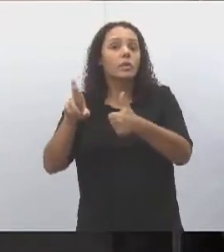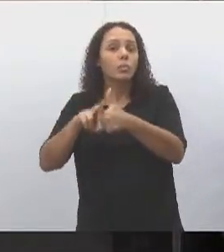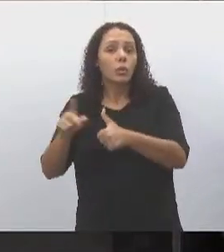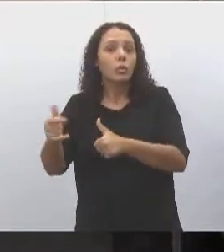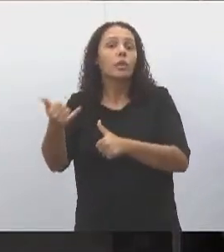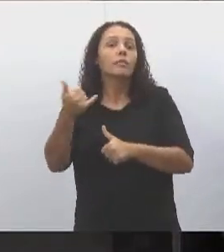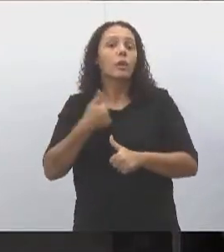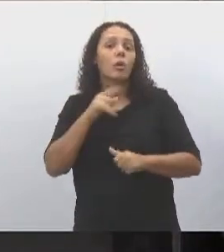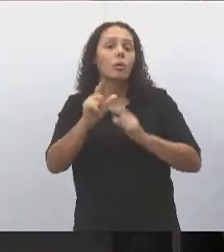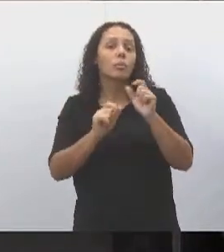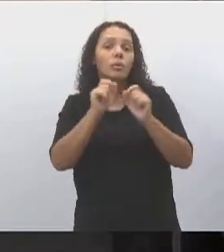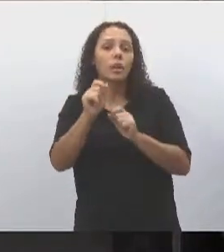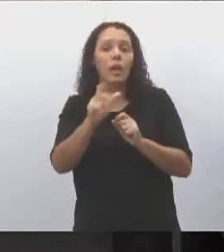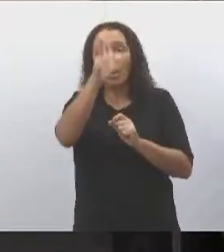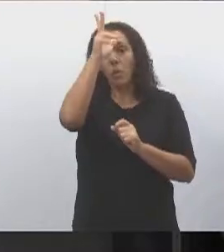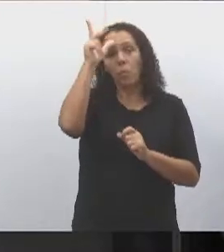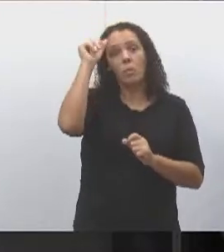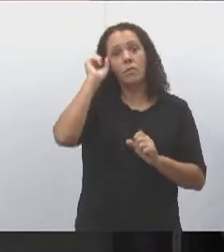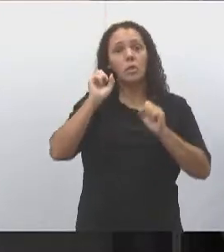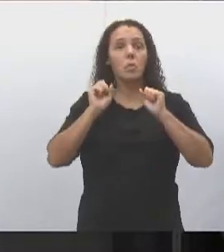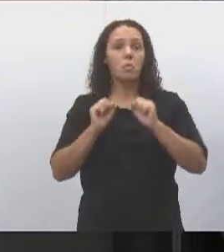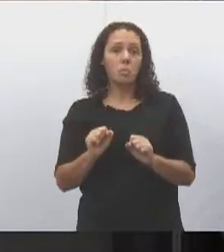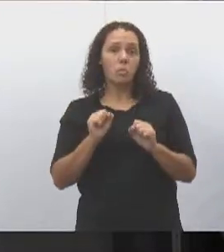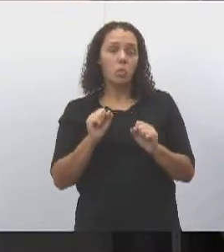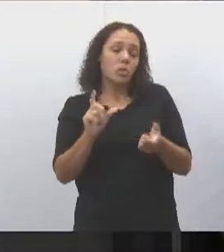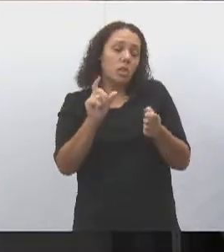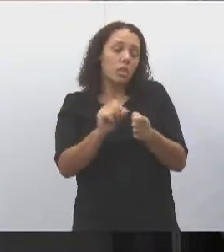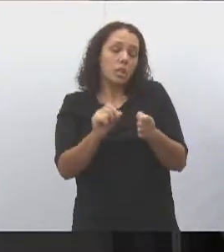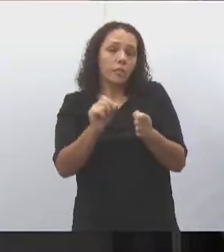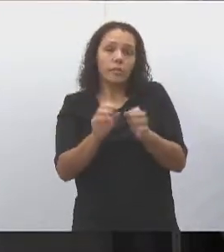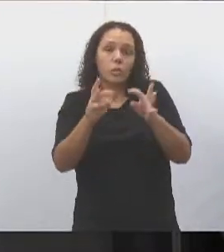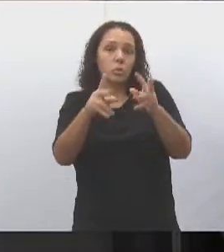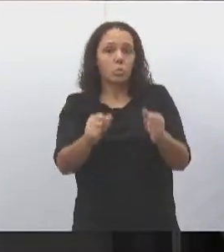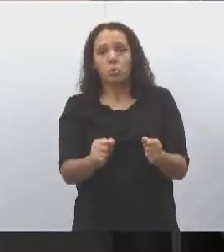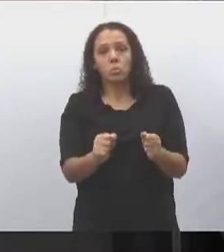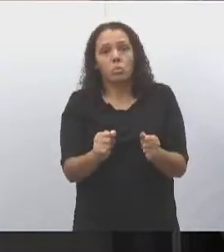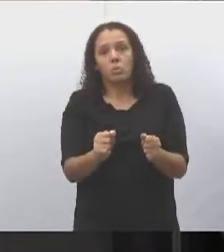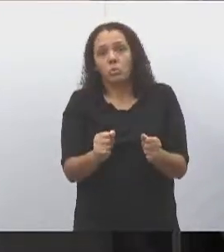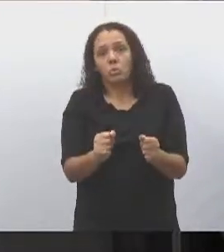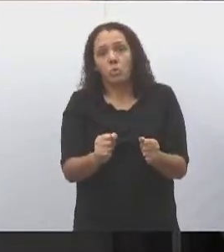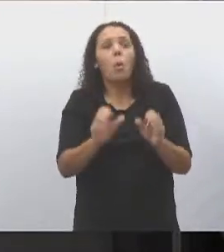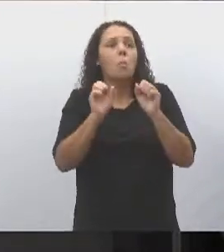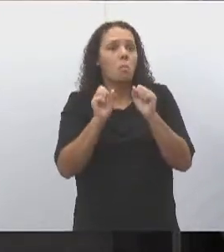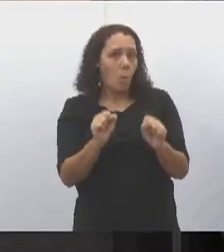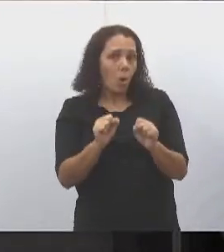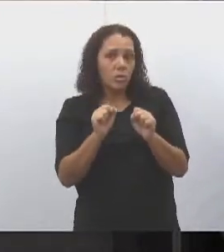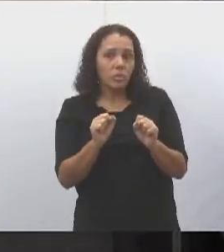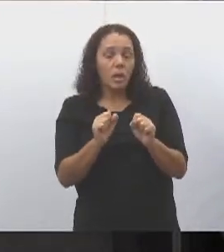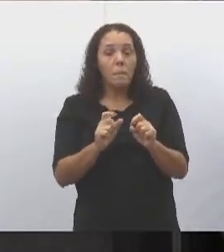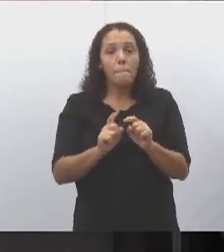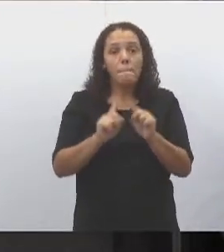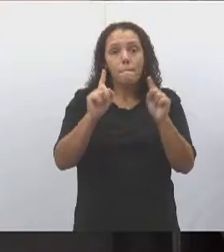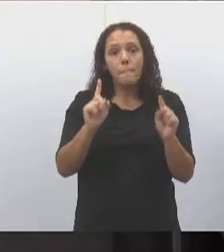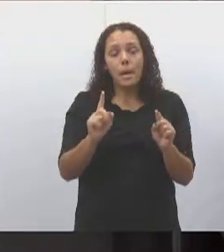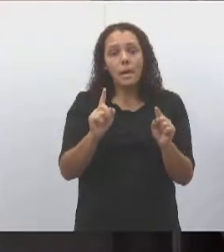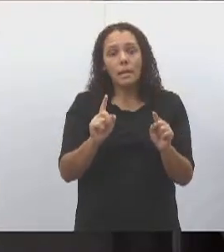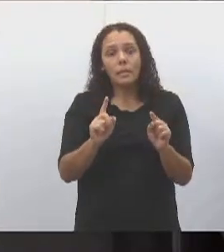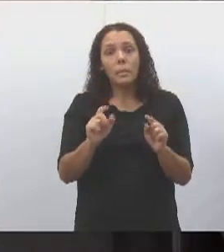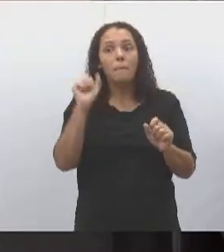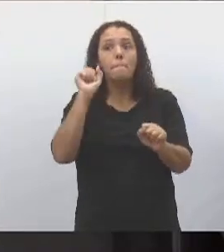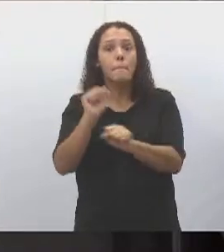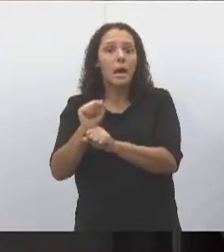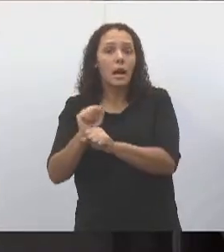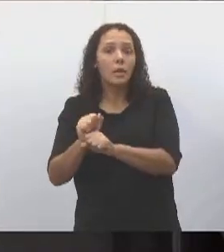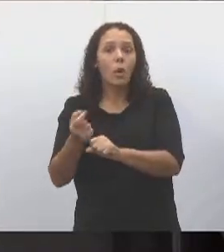seguinte, o prefeito poderia ter feito tudo, isso não tem nada a ver, o problema do congelamento